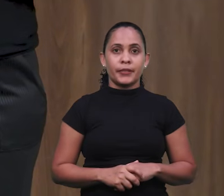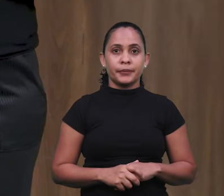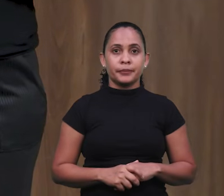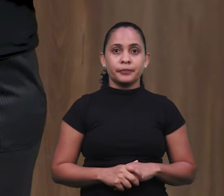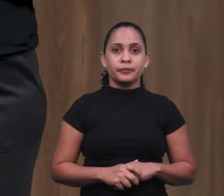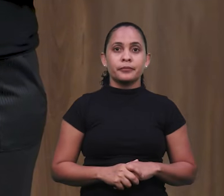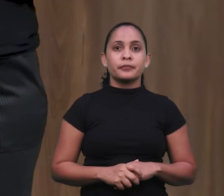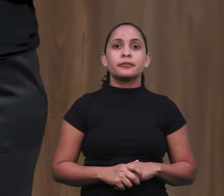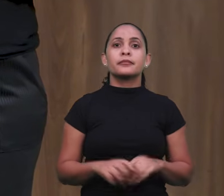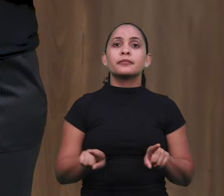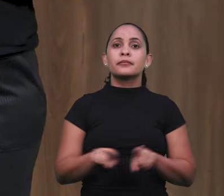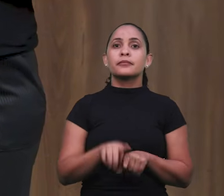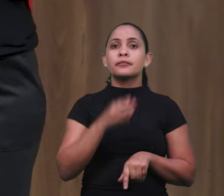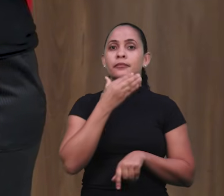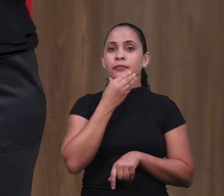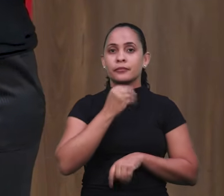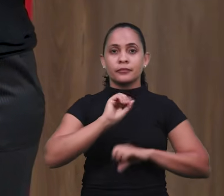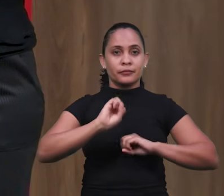e doutor.